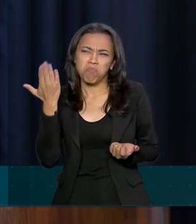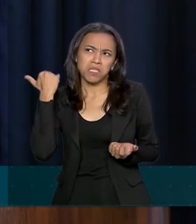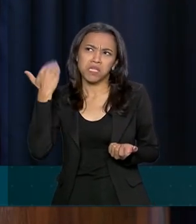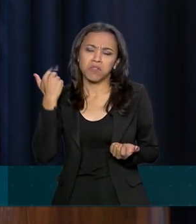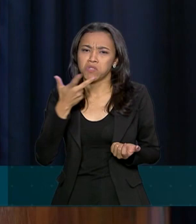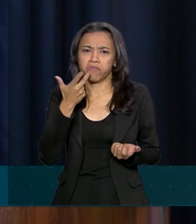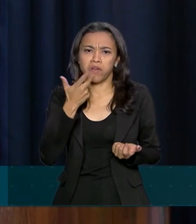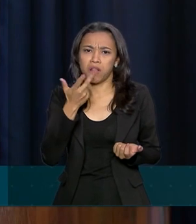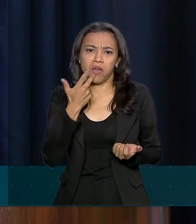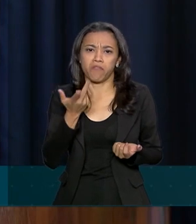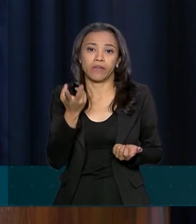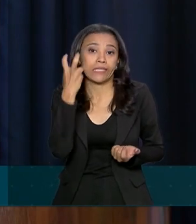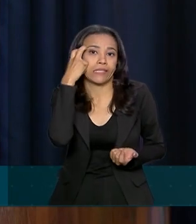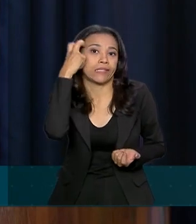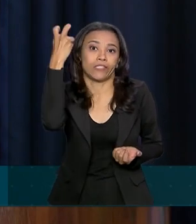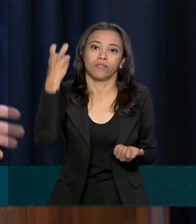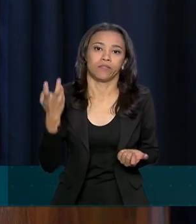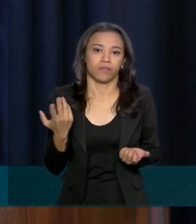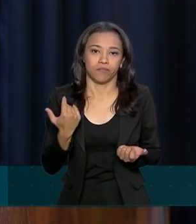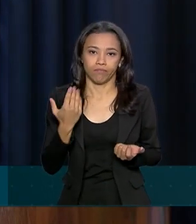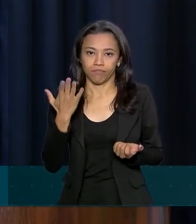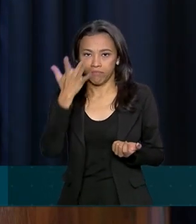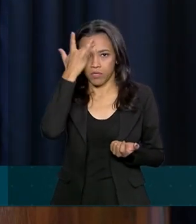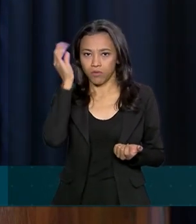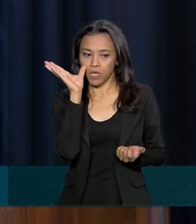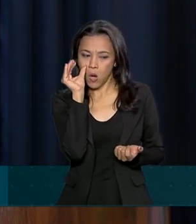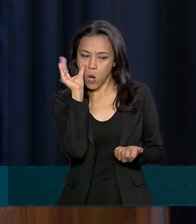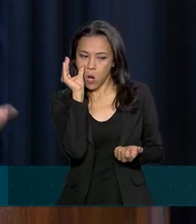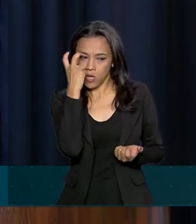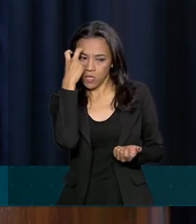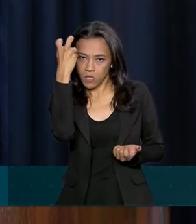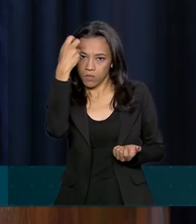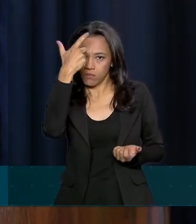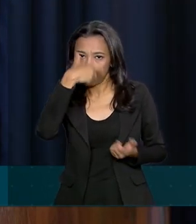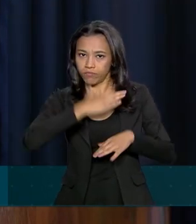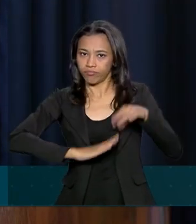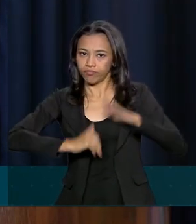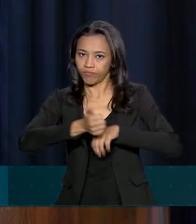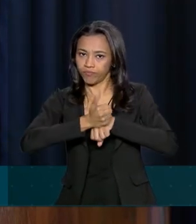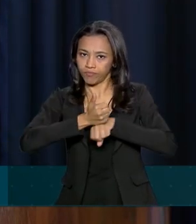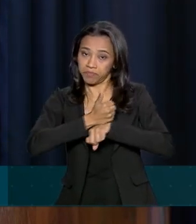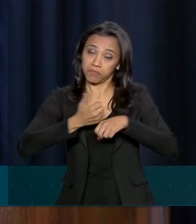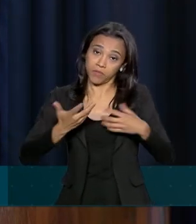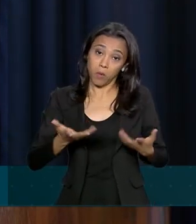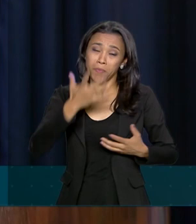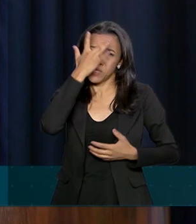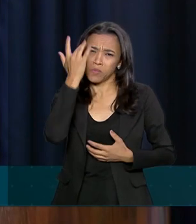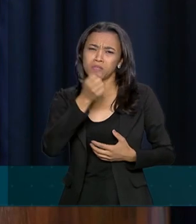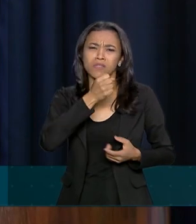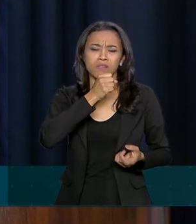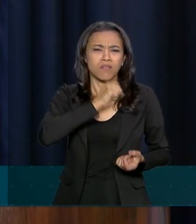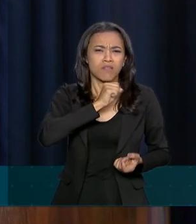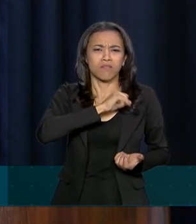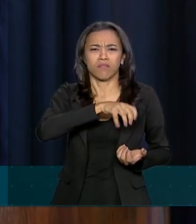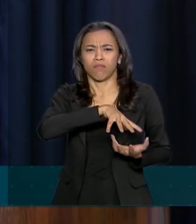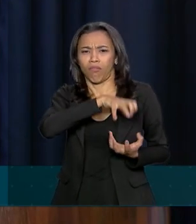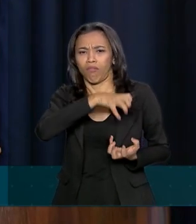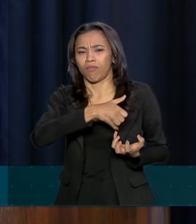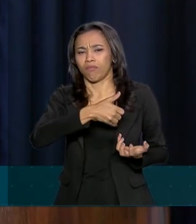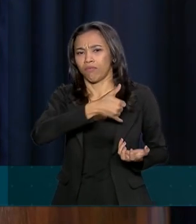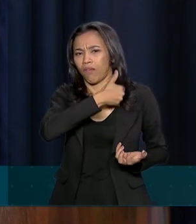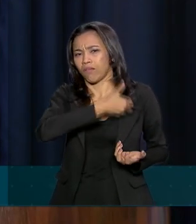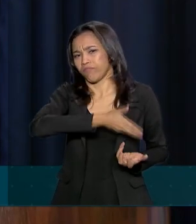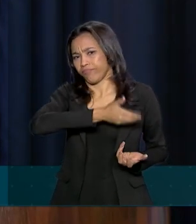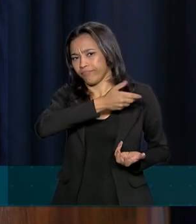palavra inteligência. E ali, os mais antigos, gente do meu lado, alguns mais modernos,